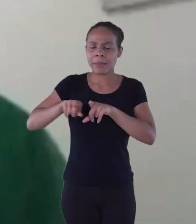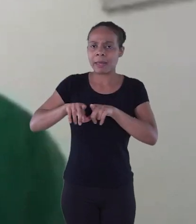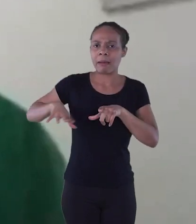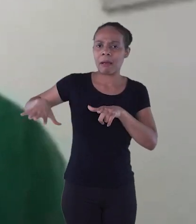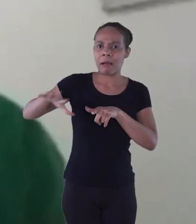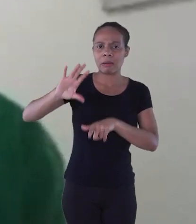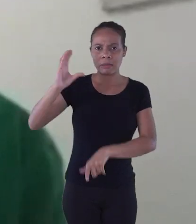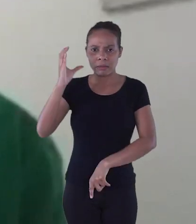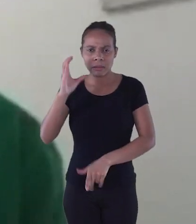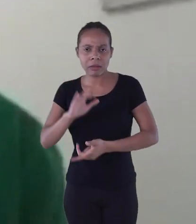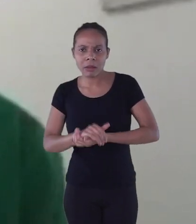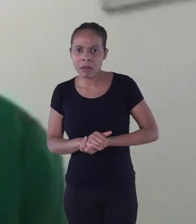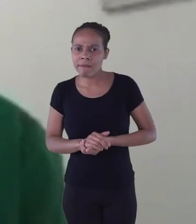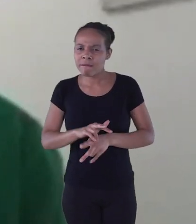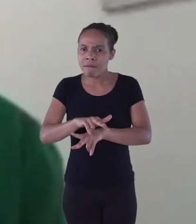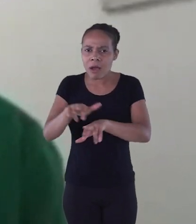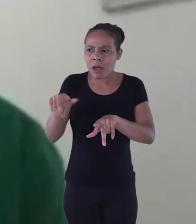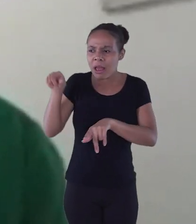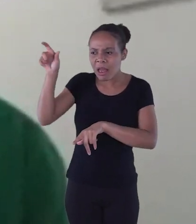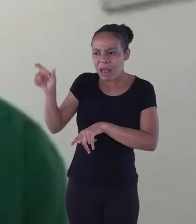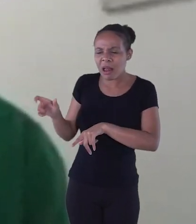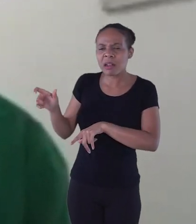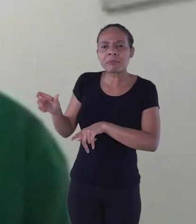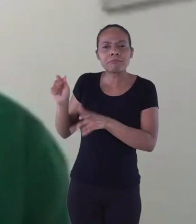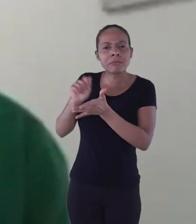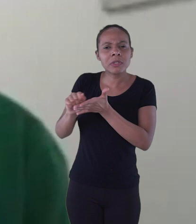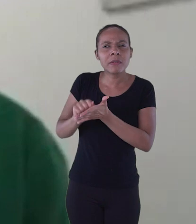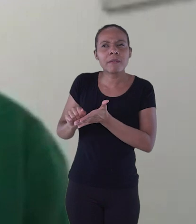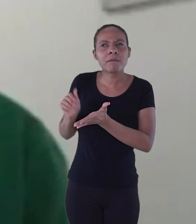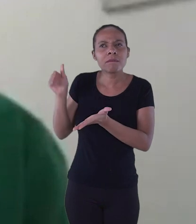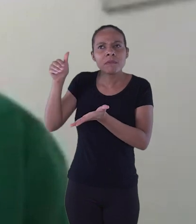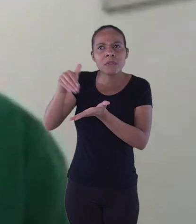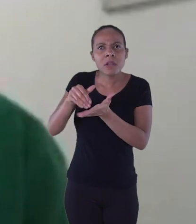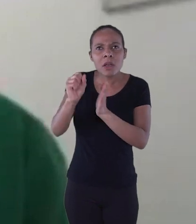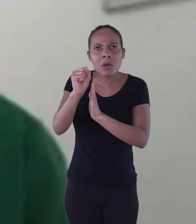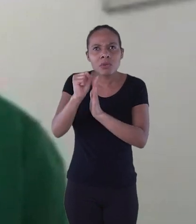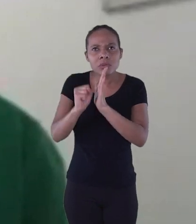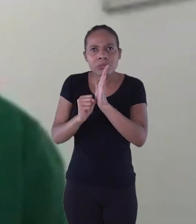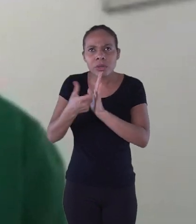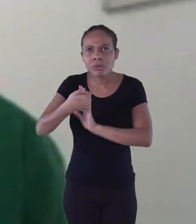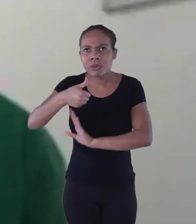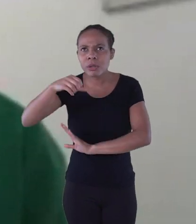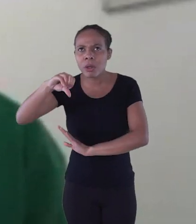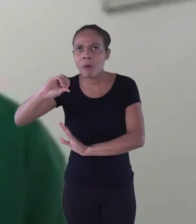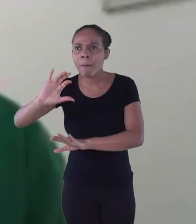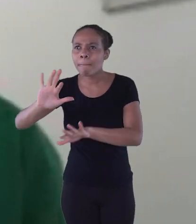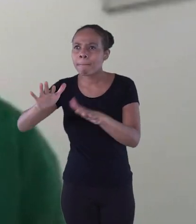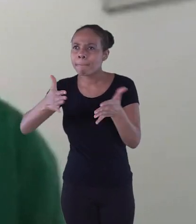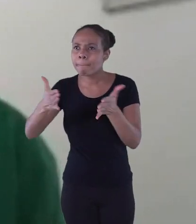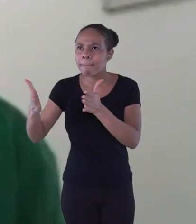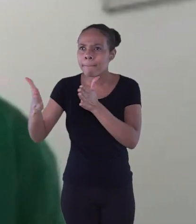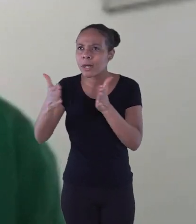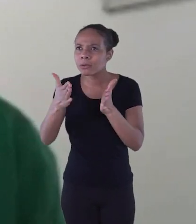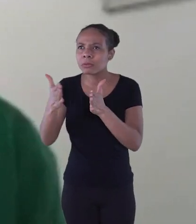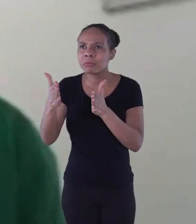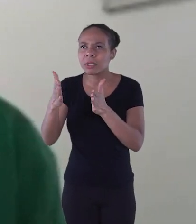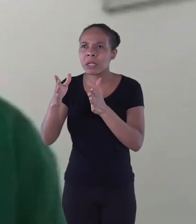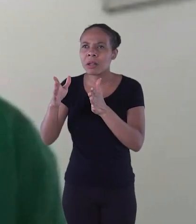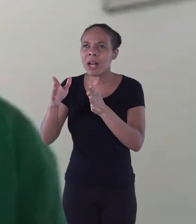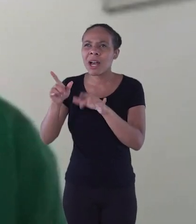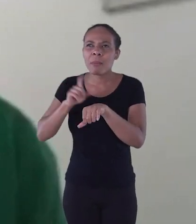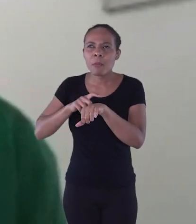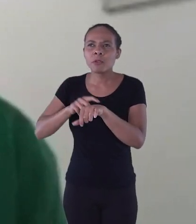está escrevendo no finalzinho do 19, o livro dele, né? Agora publicado no início do 20, né?